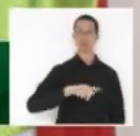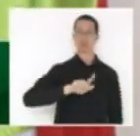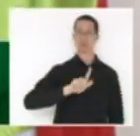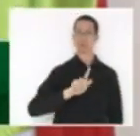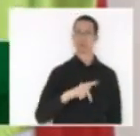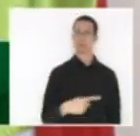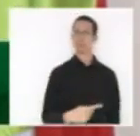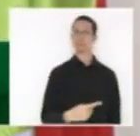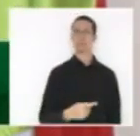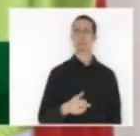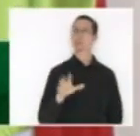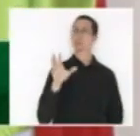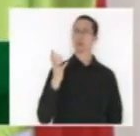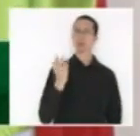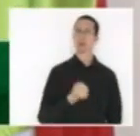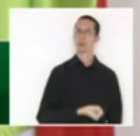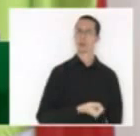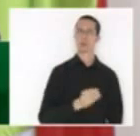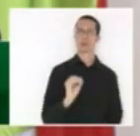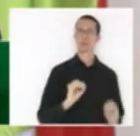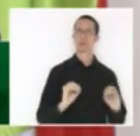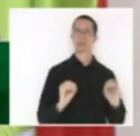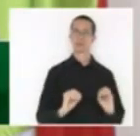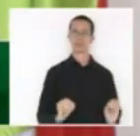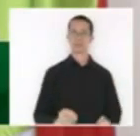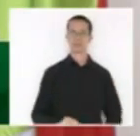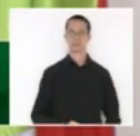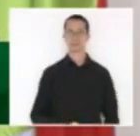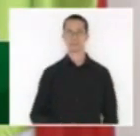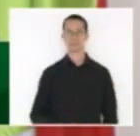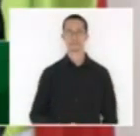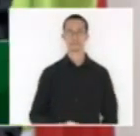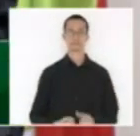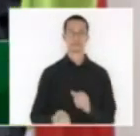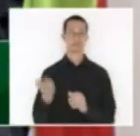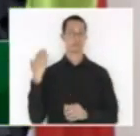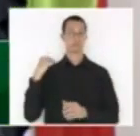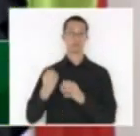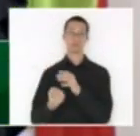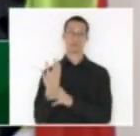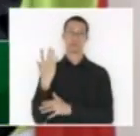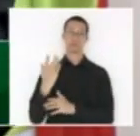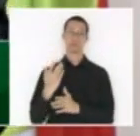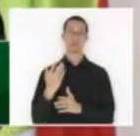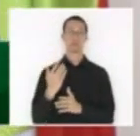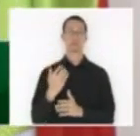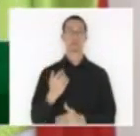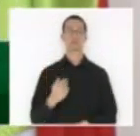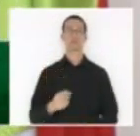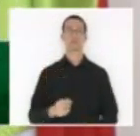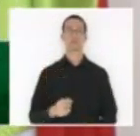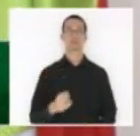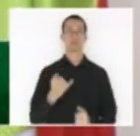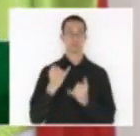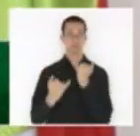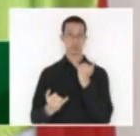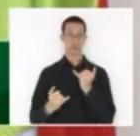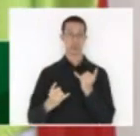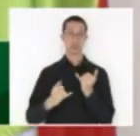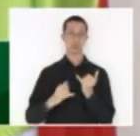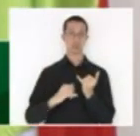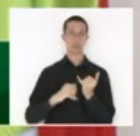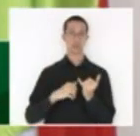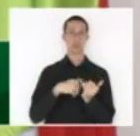essa distorção. Foi criado a título de indenização especial para o